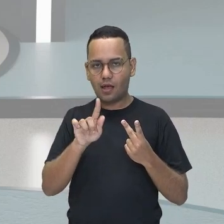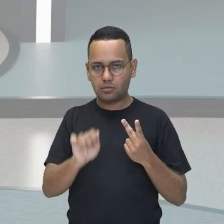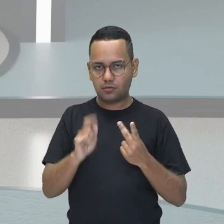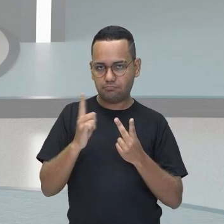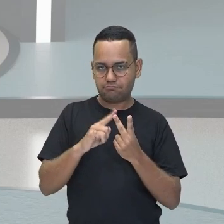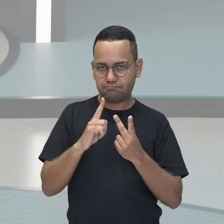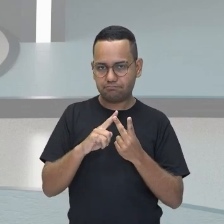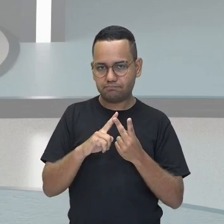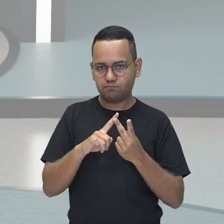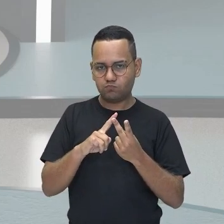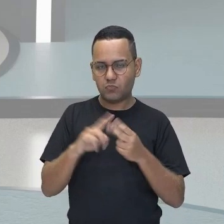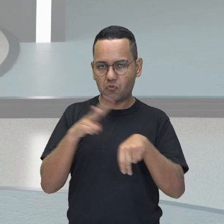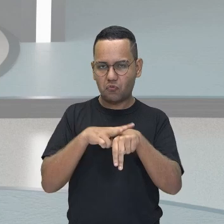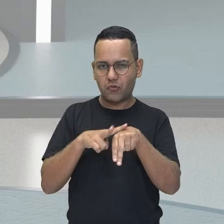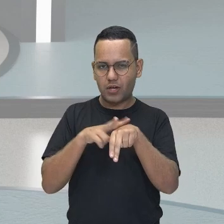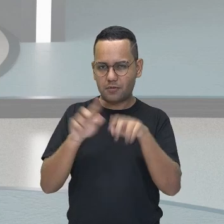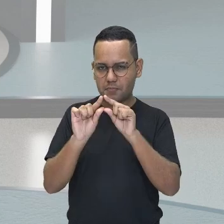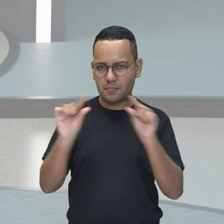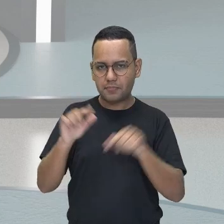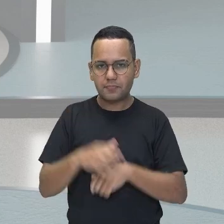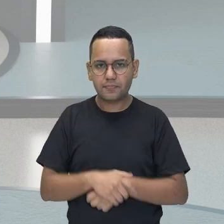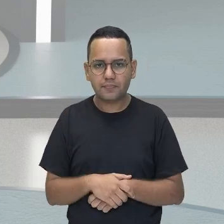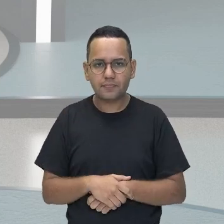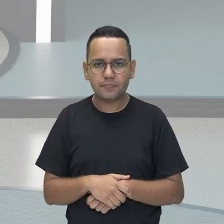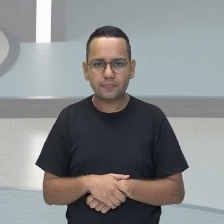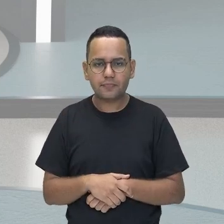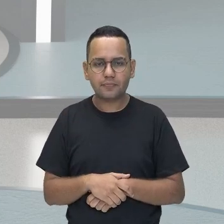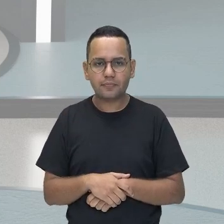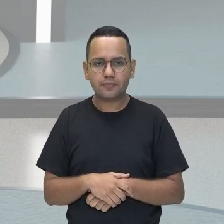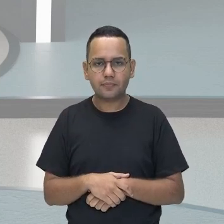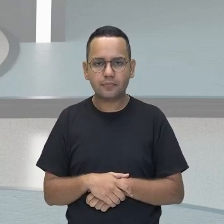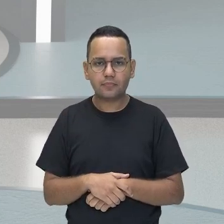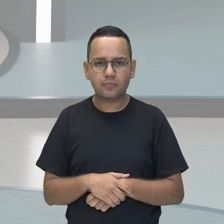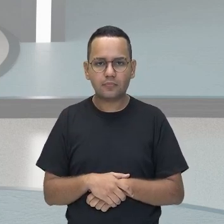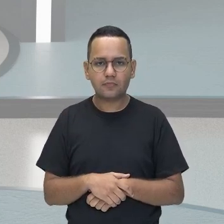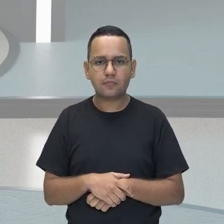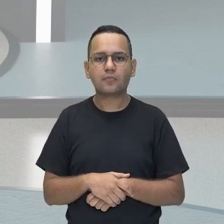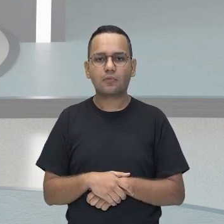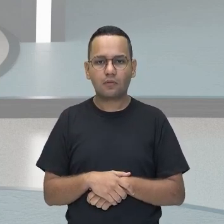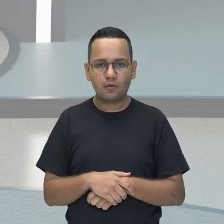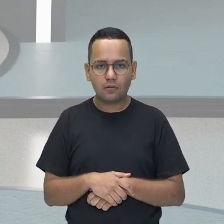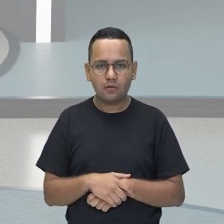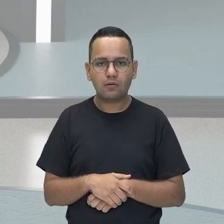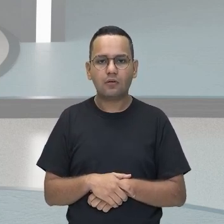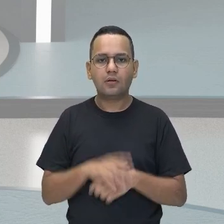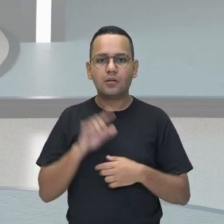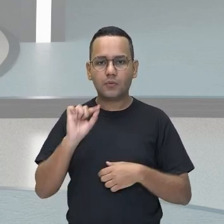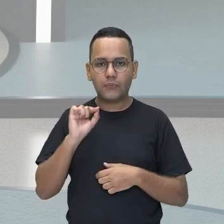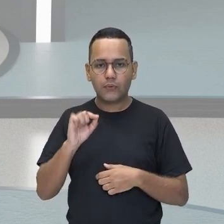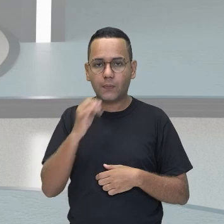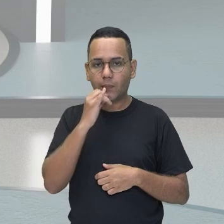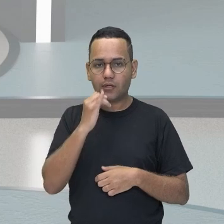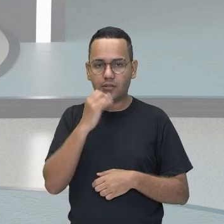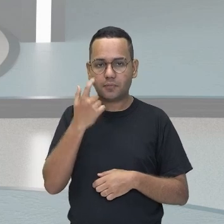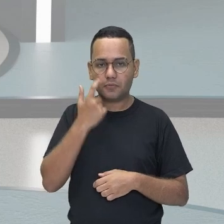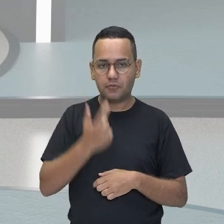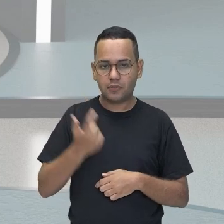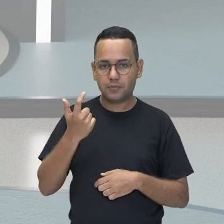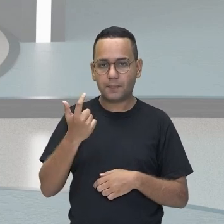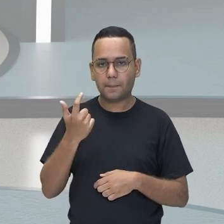olha só, o pé toca no chão com a face externa do calcanhar e o peso é jogado para a banda externa do pé,